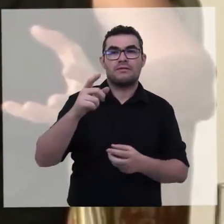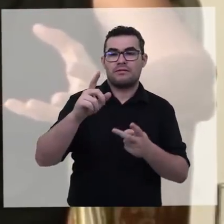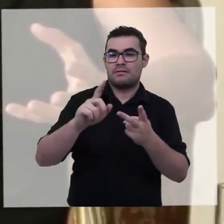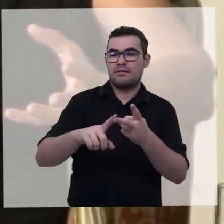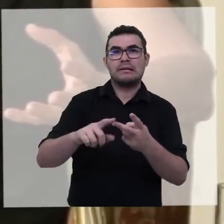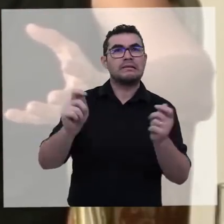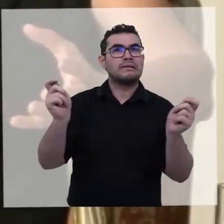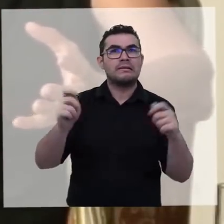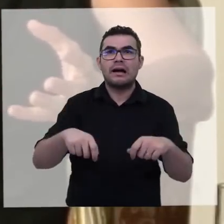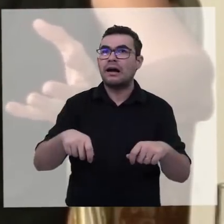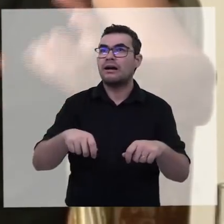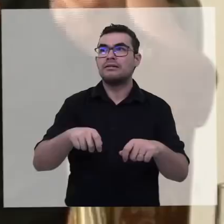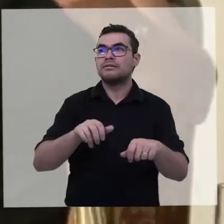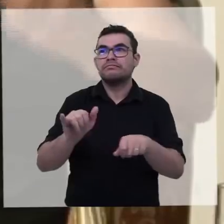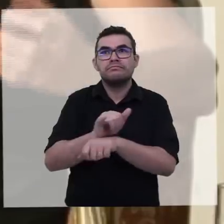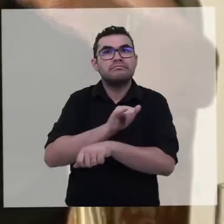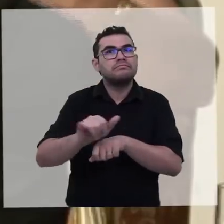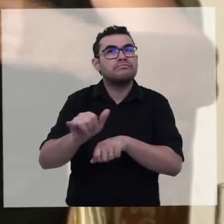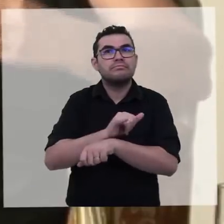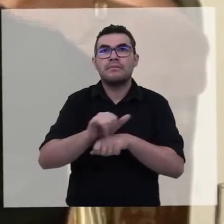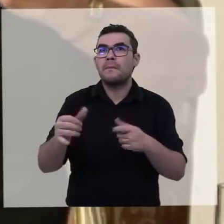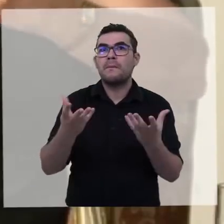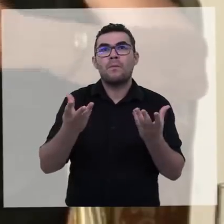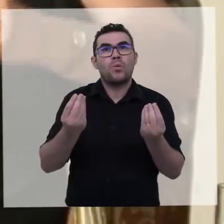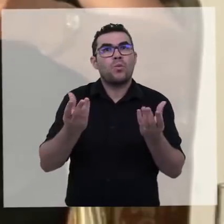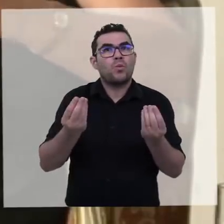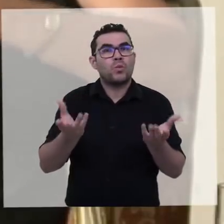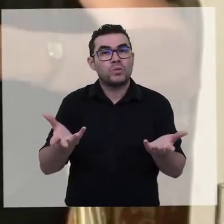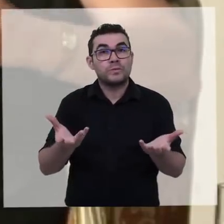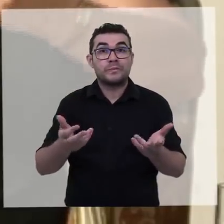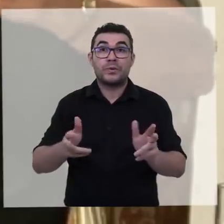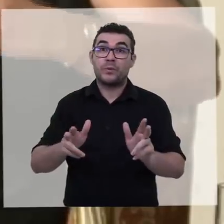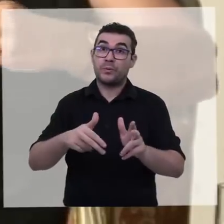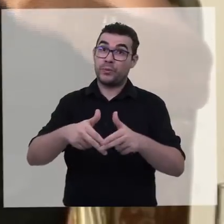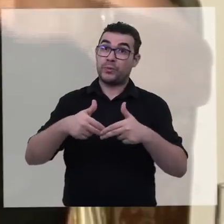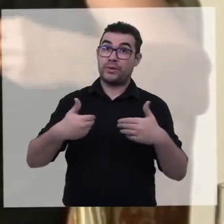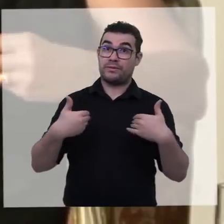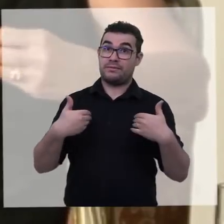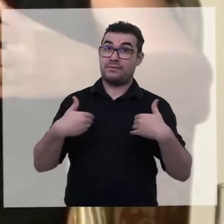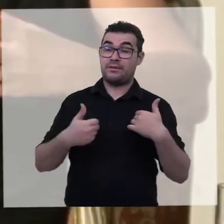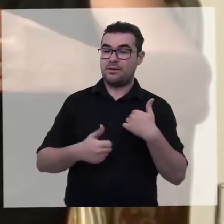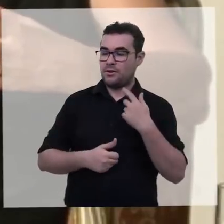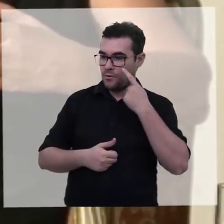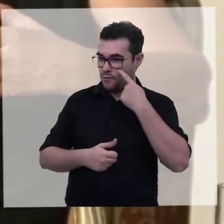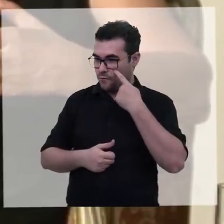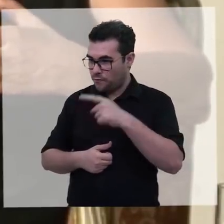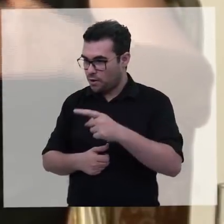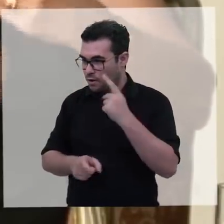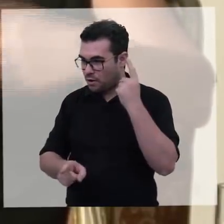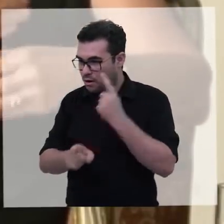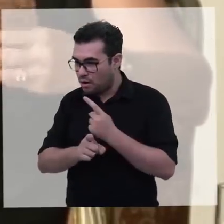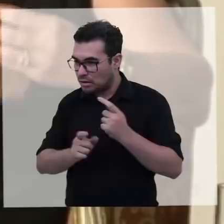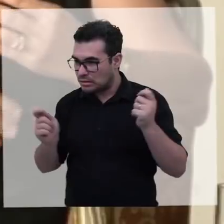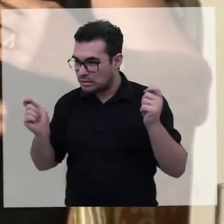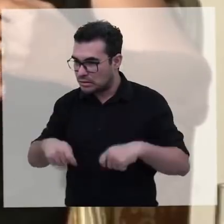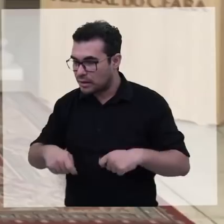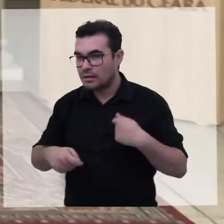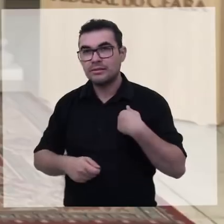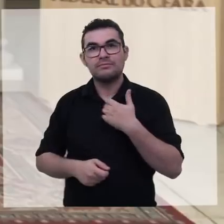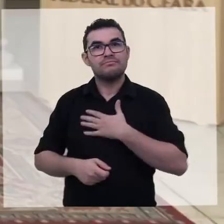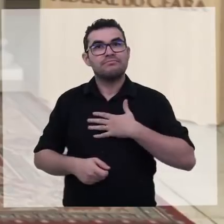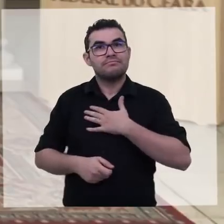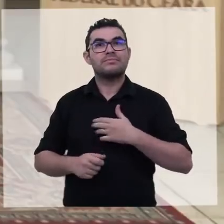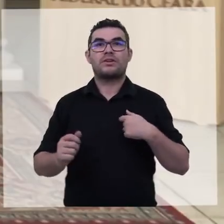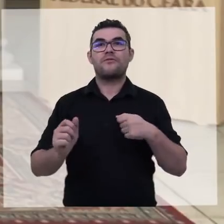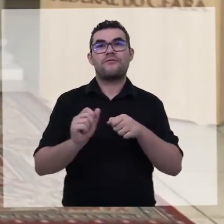mudanças climáticas. Então, isso para mim foi muito gratificante.